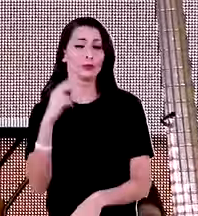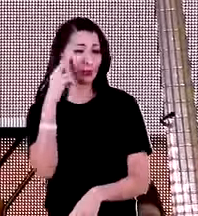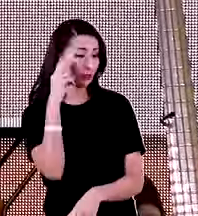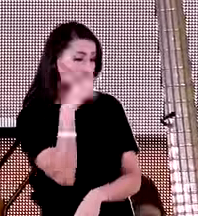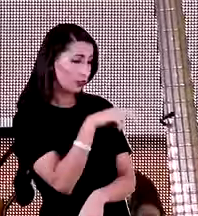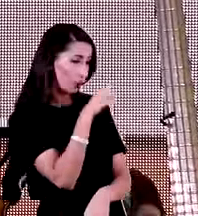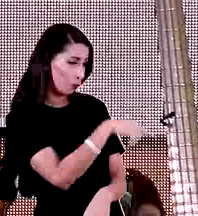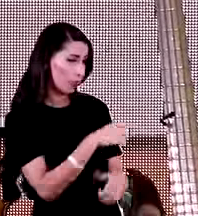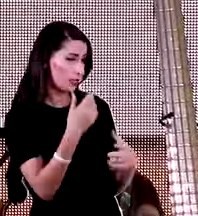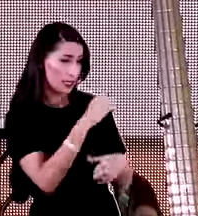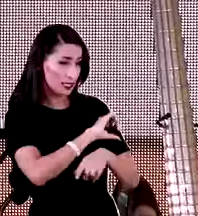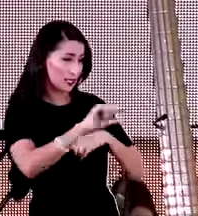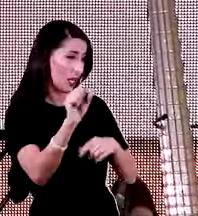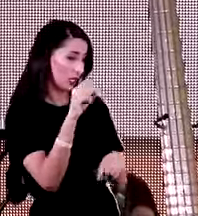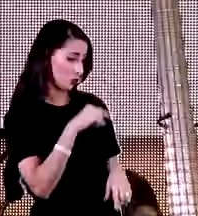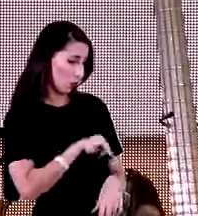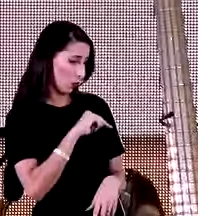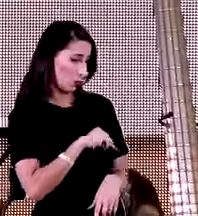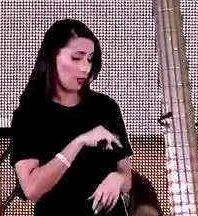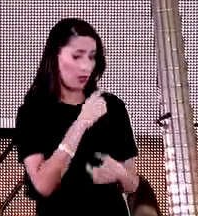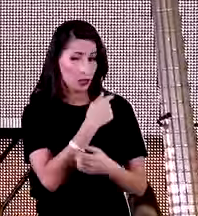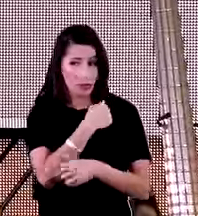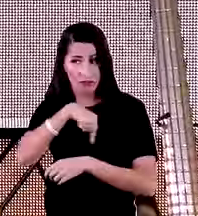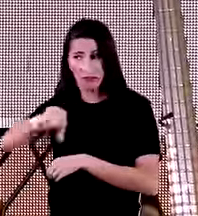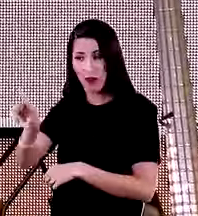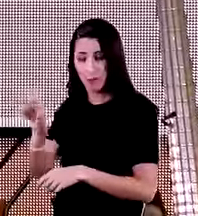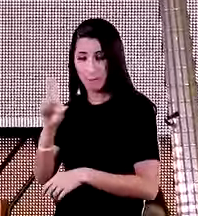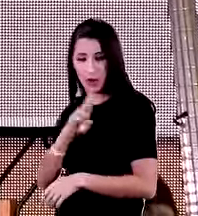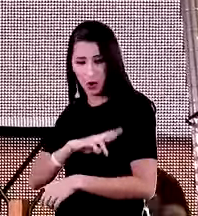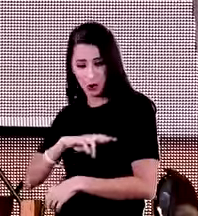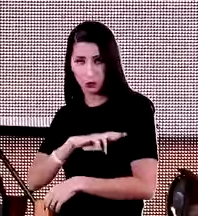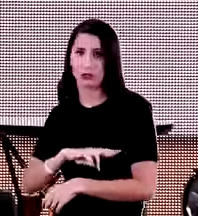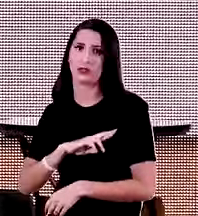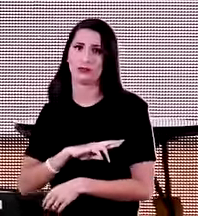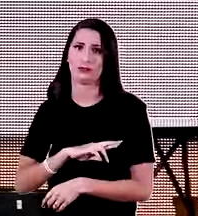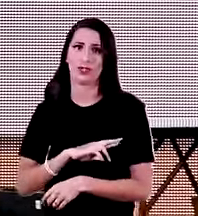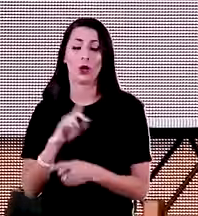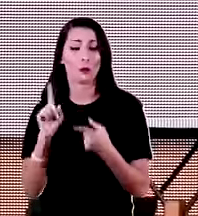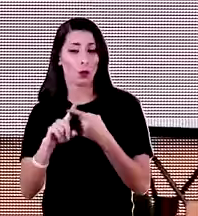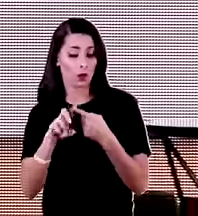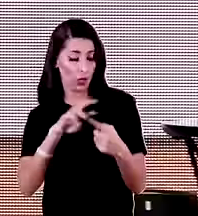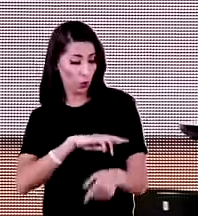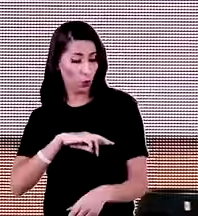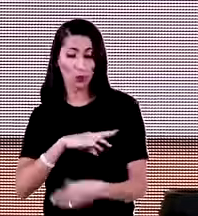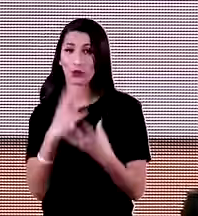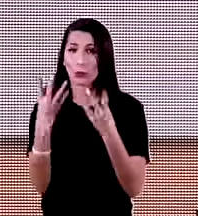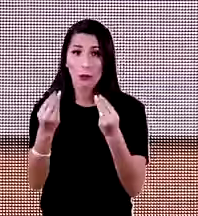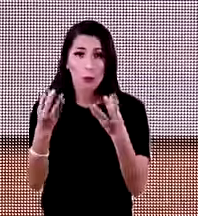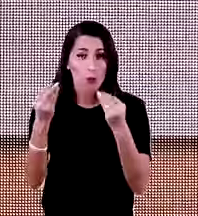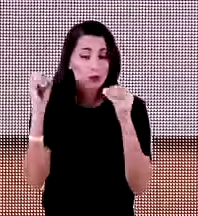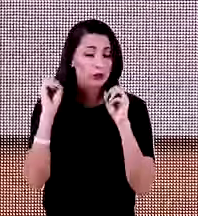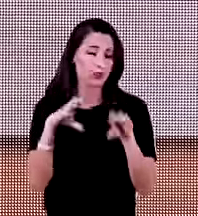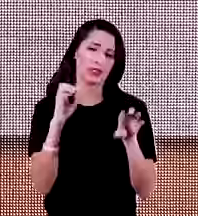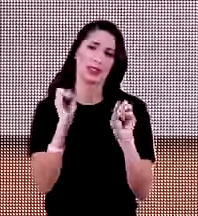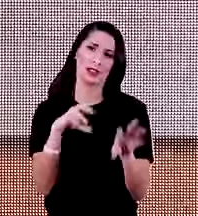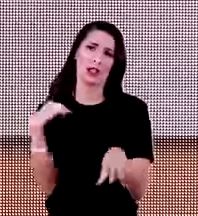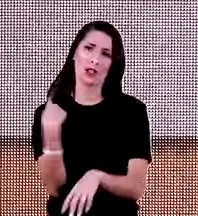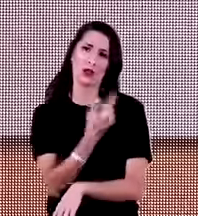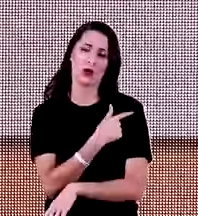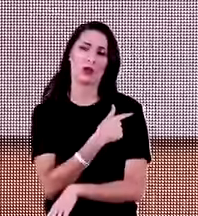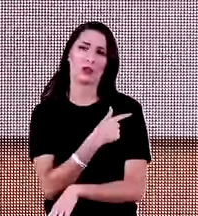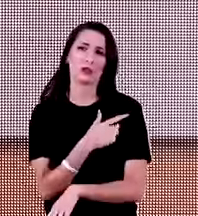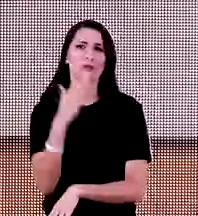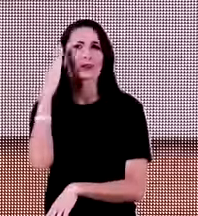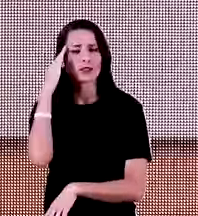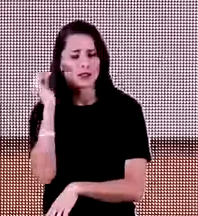sai de Noemi. Vai para Ruth. Porque Ruth tem muito para nos ensinar. Sabe, com